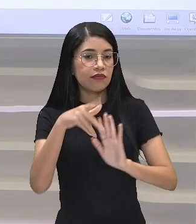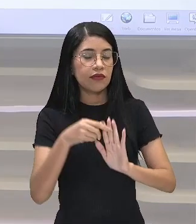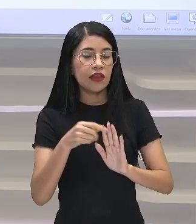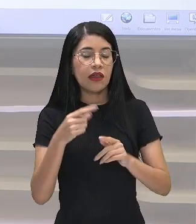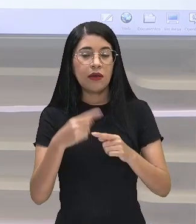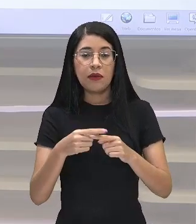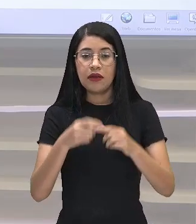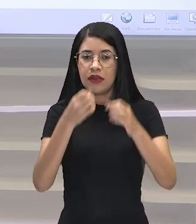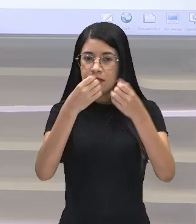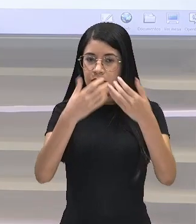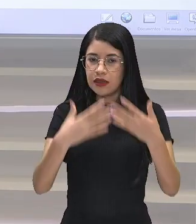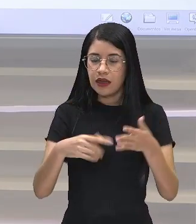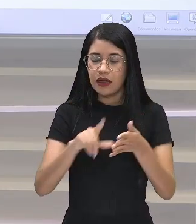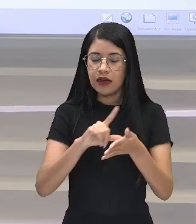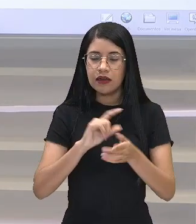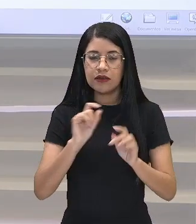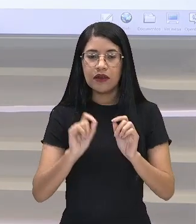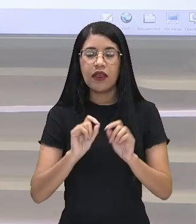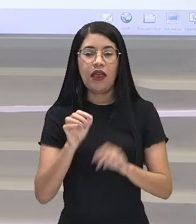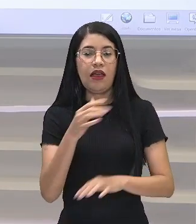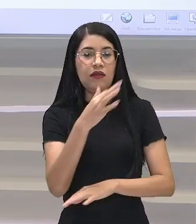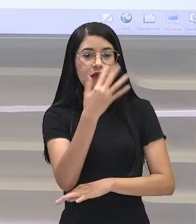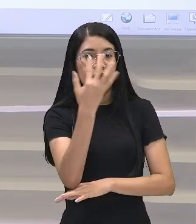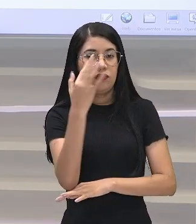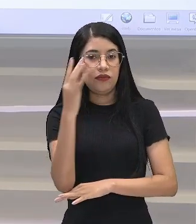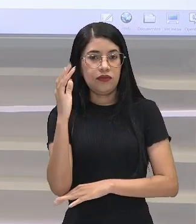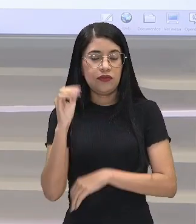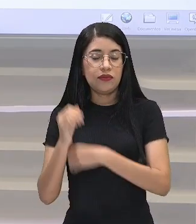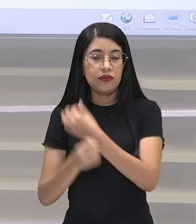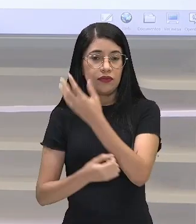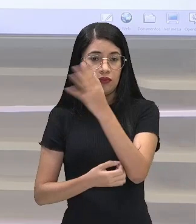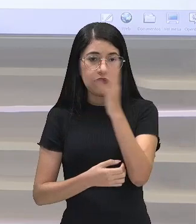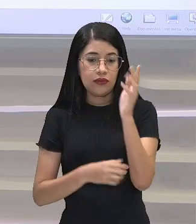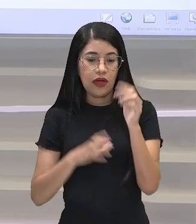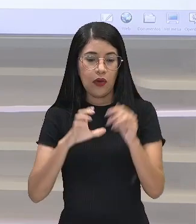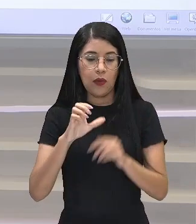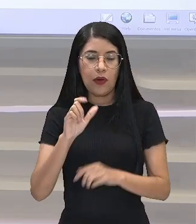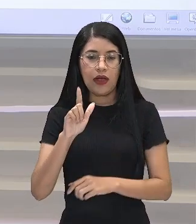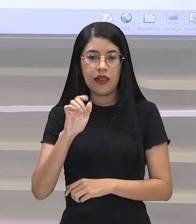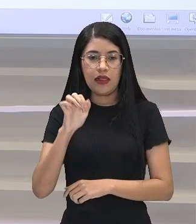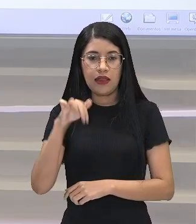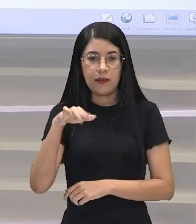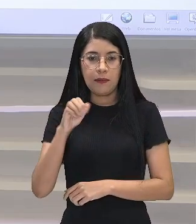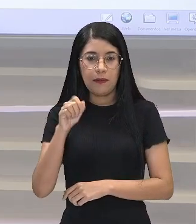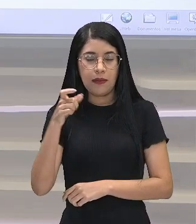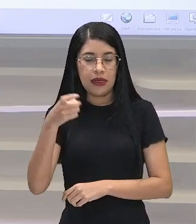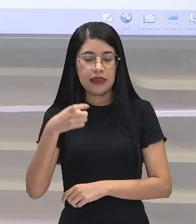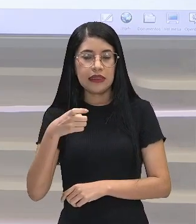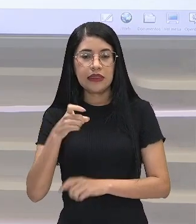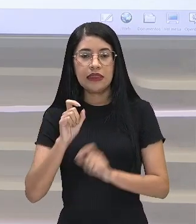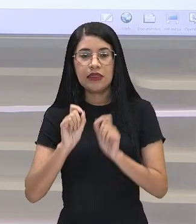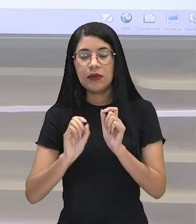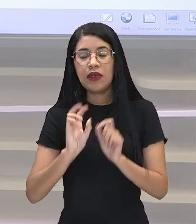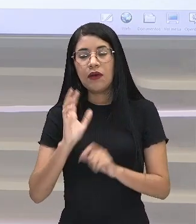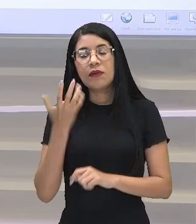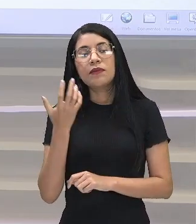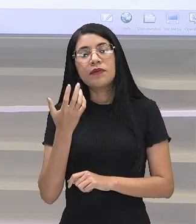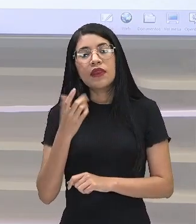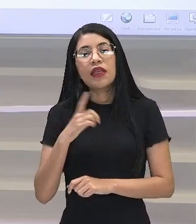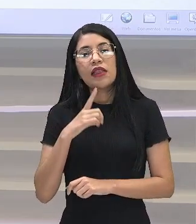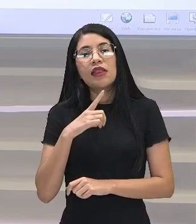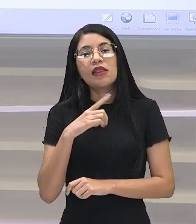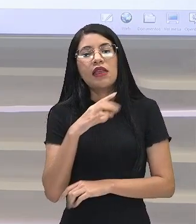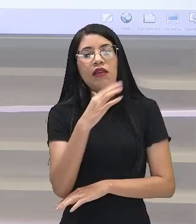falei para vocês. As nossas árvores, elas estão em um estágio que a gente chama de clímax. Então, elas são árvores de